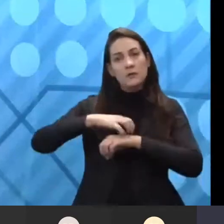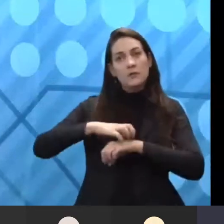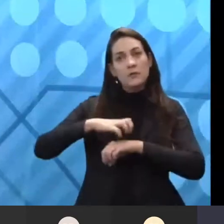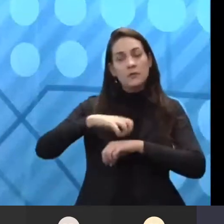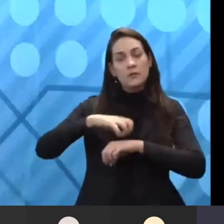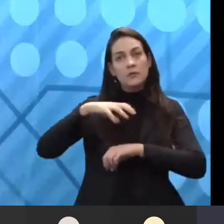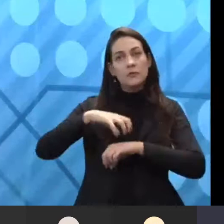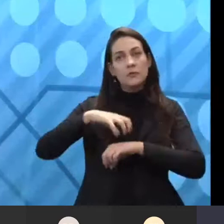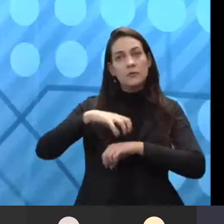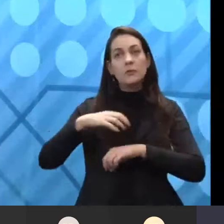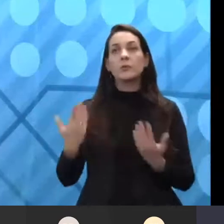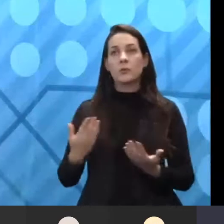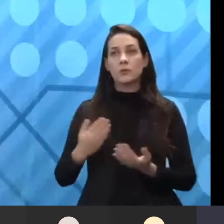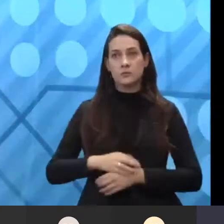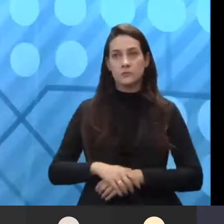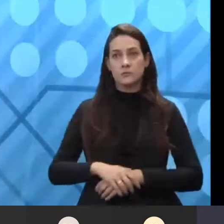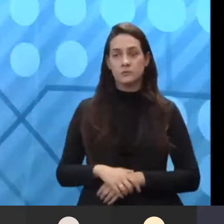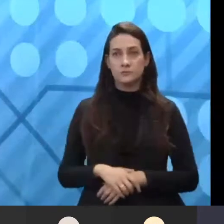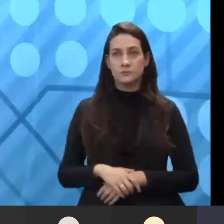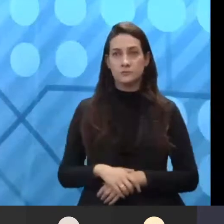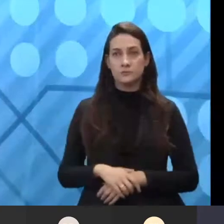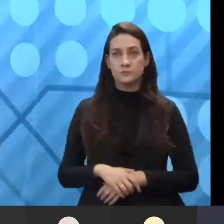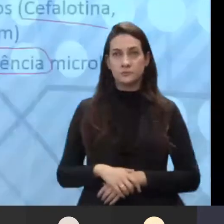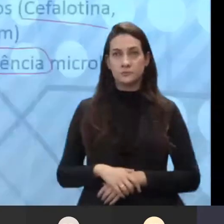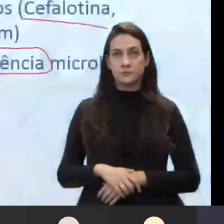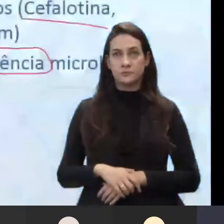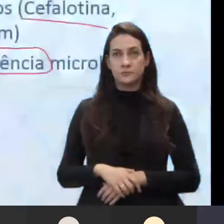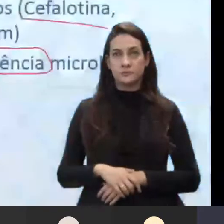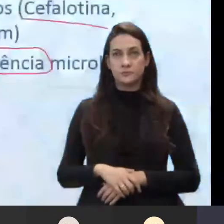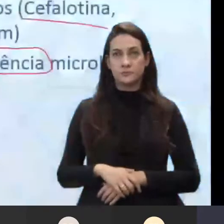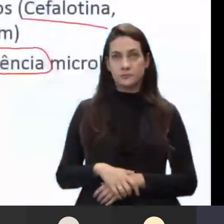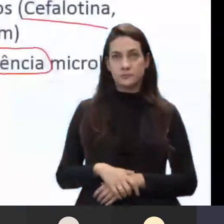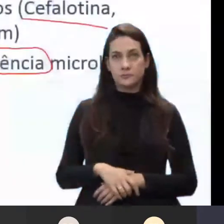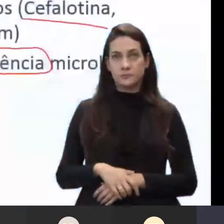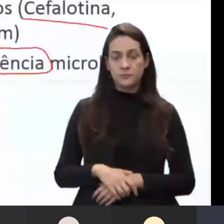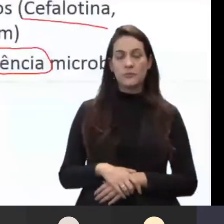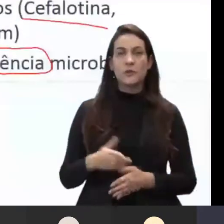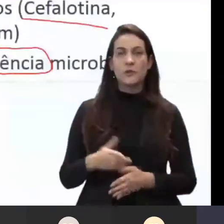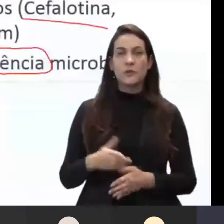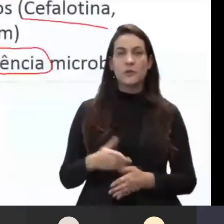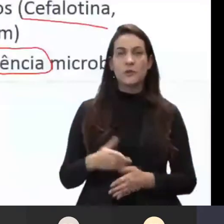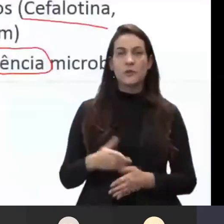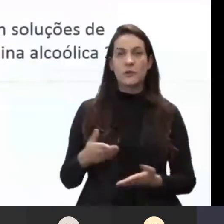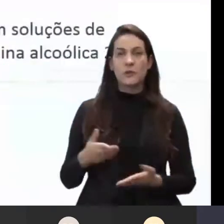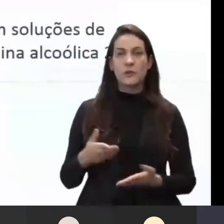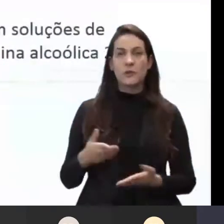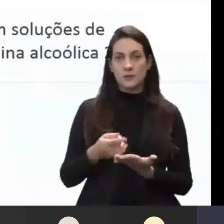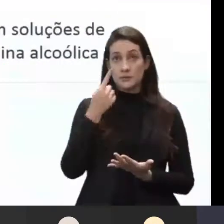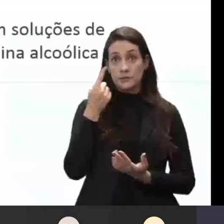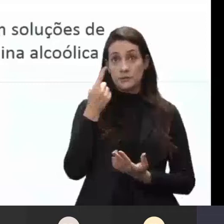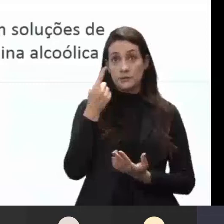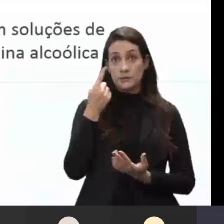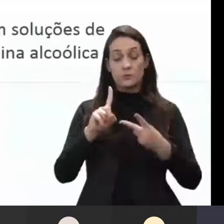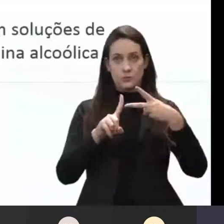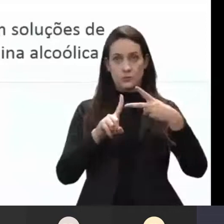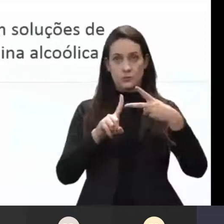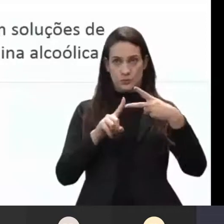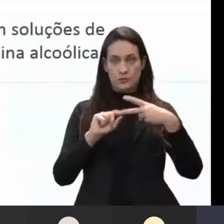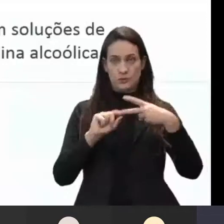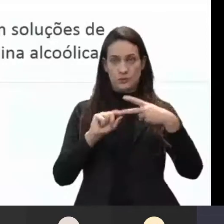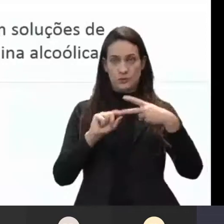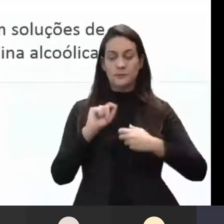tratamento daquela infecção. Voltando ao quadro, nós temos agora o procedimento 2. No procedimento 2,